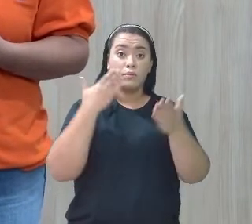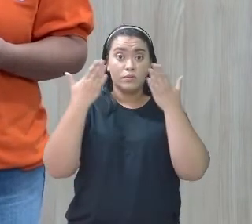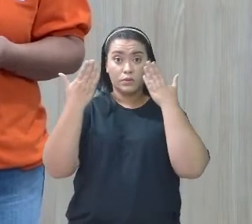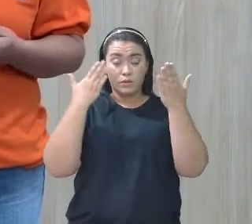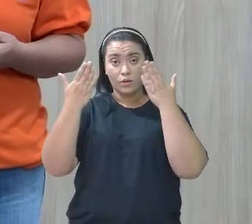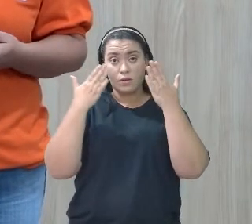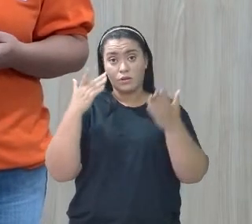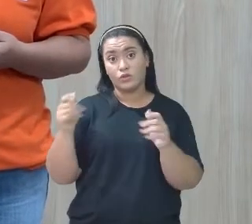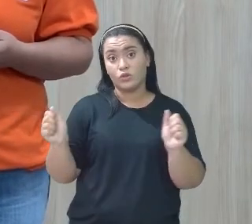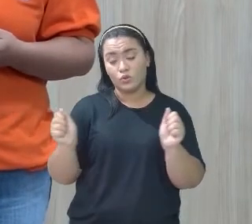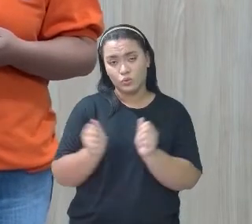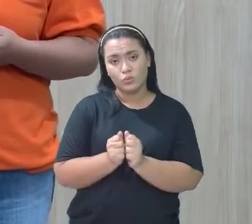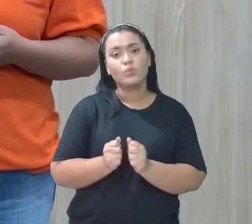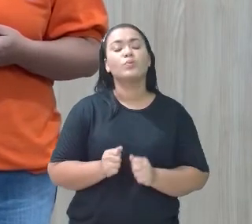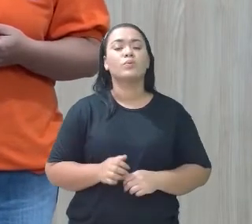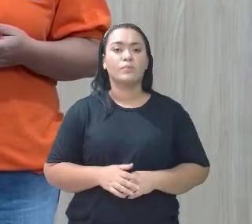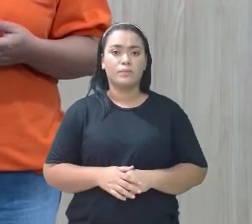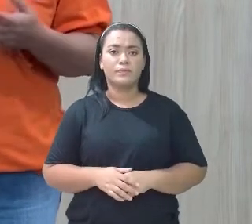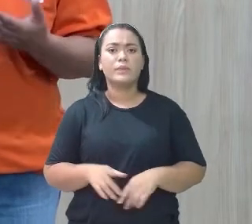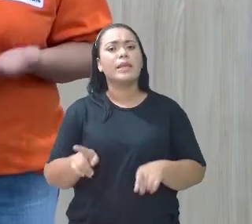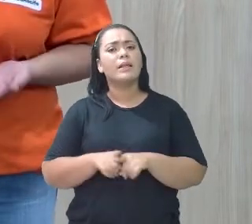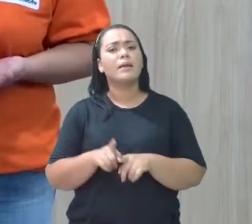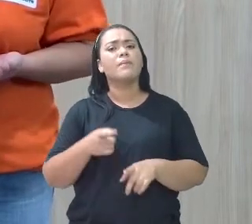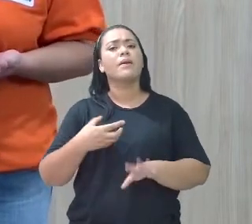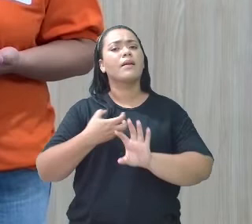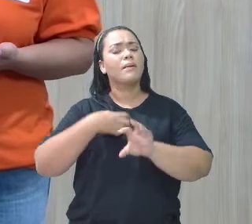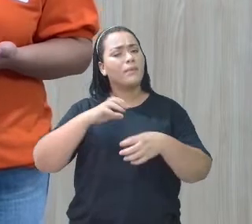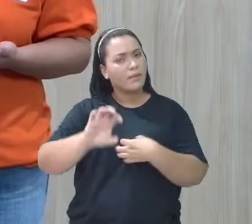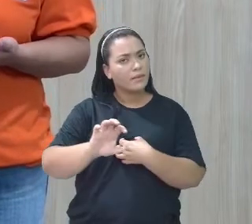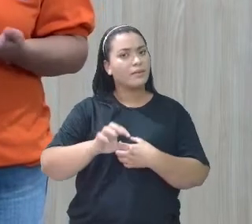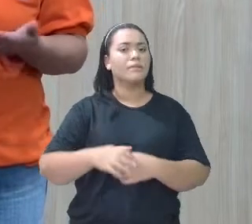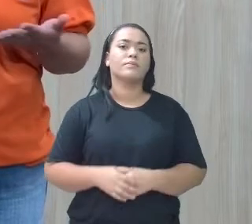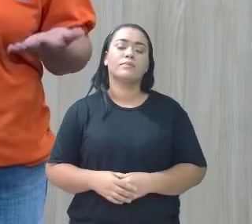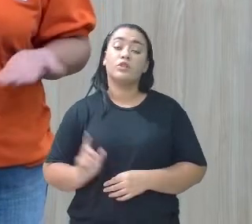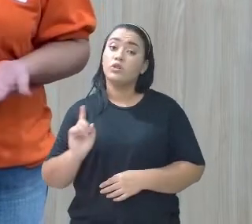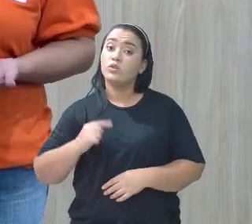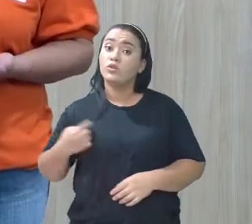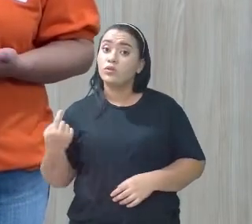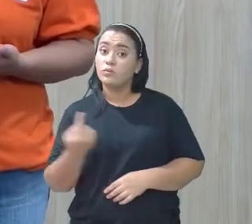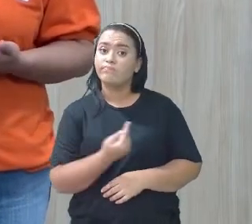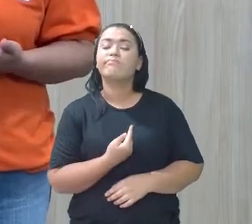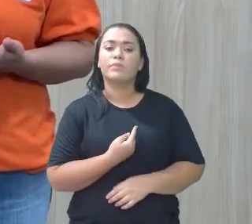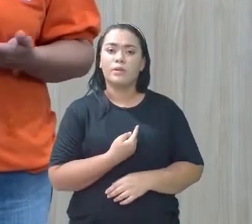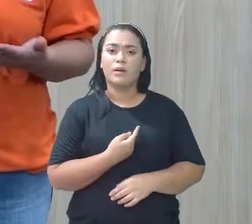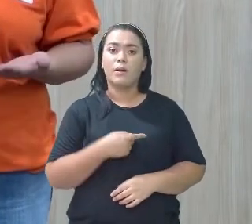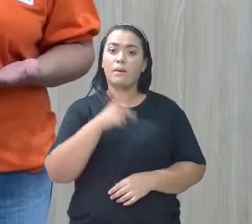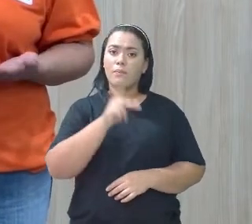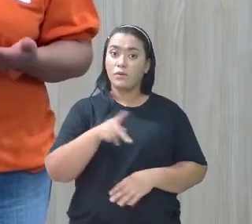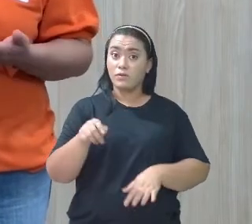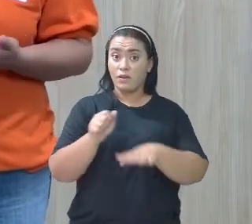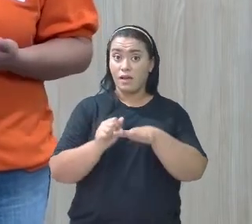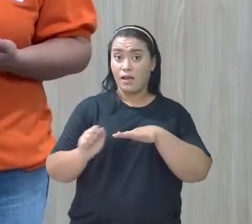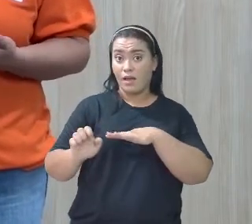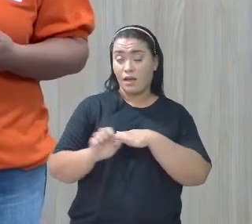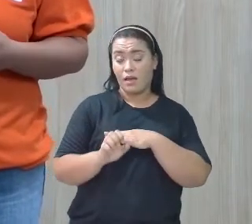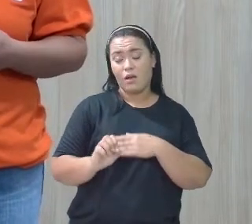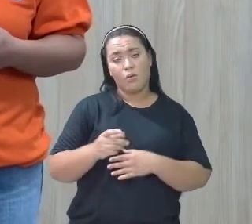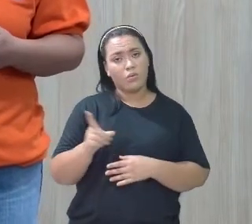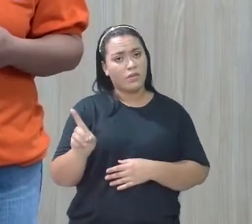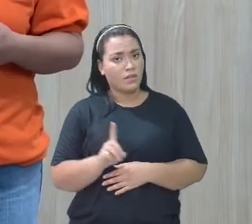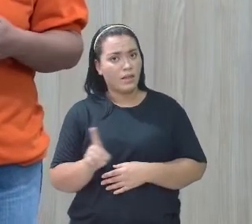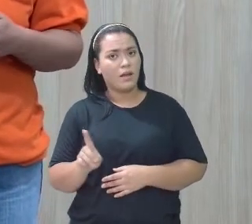psicológico junto com ela. E sobre a empatia, não é que nós todos, professor do AE ou